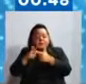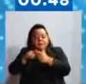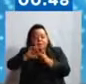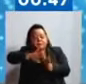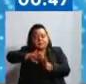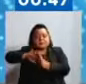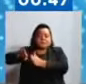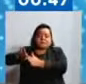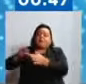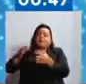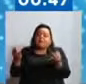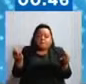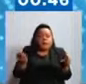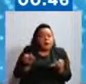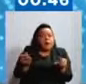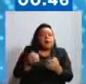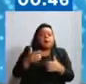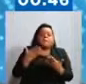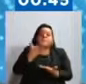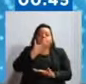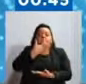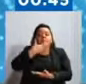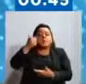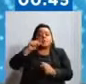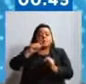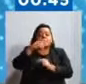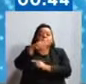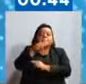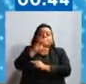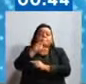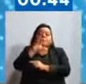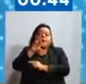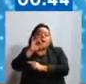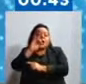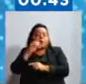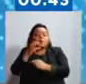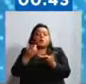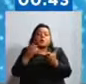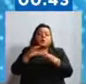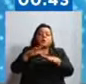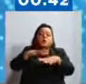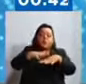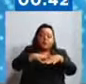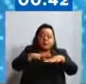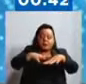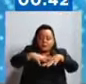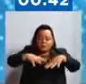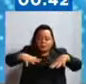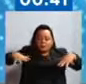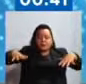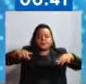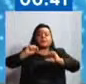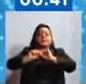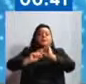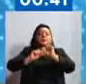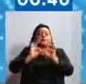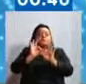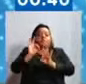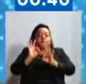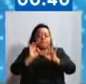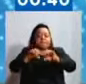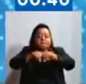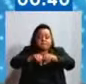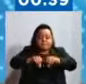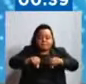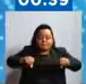construindo a macro-drenagem, construindo a drenagem, aumento